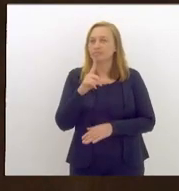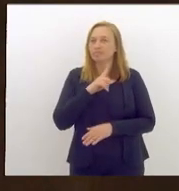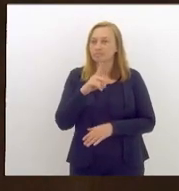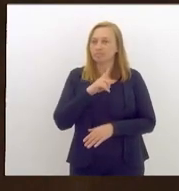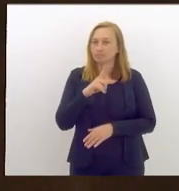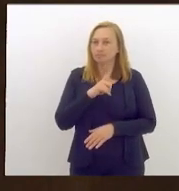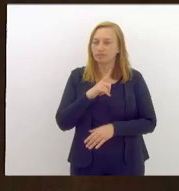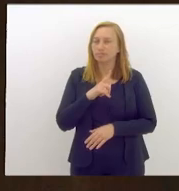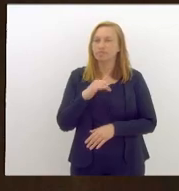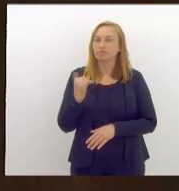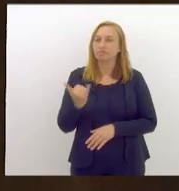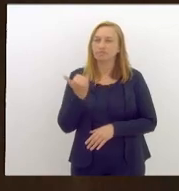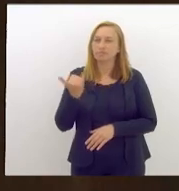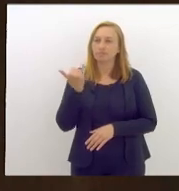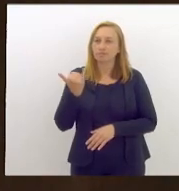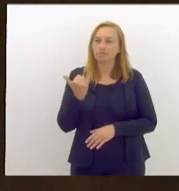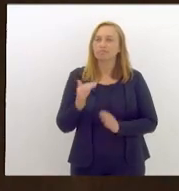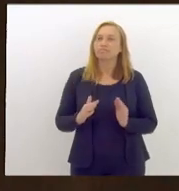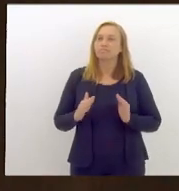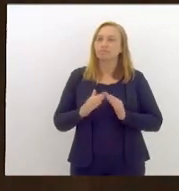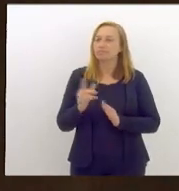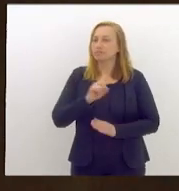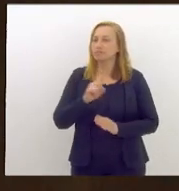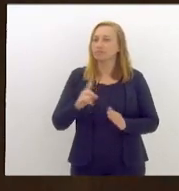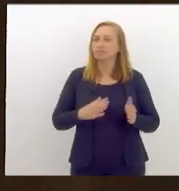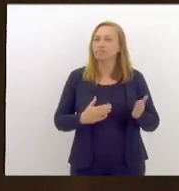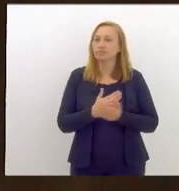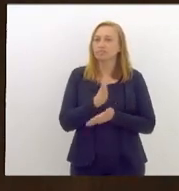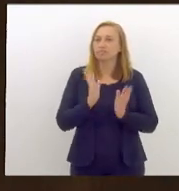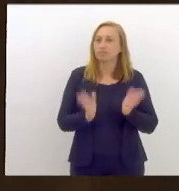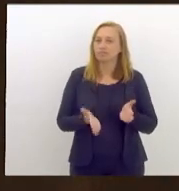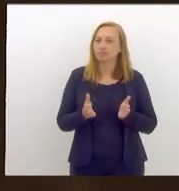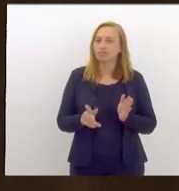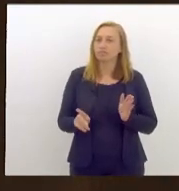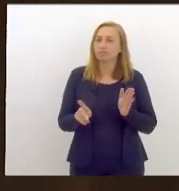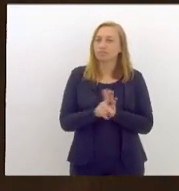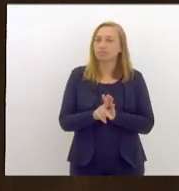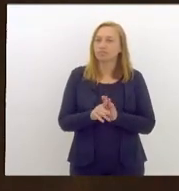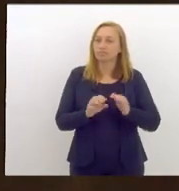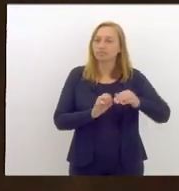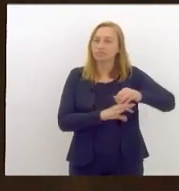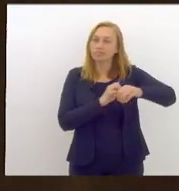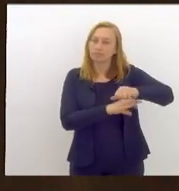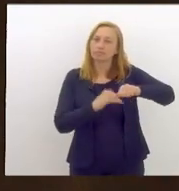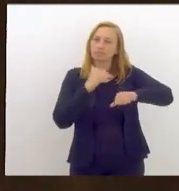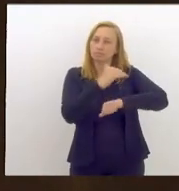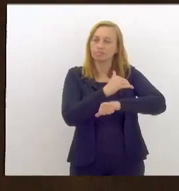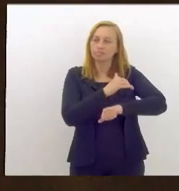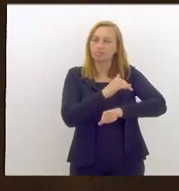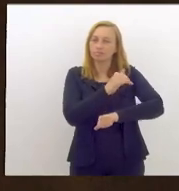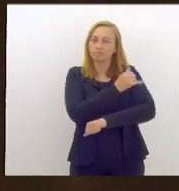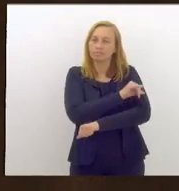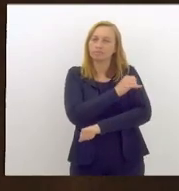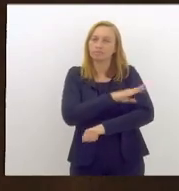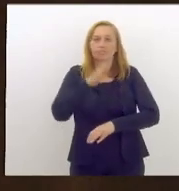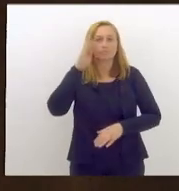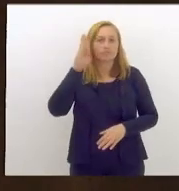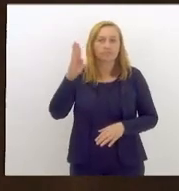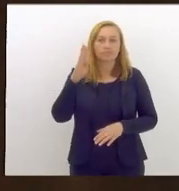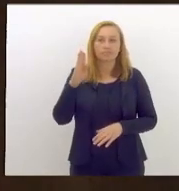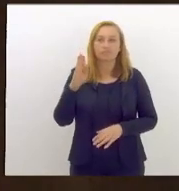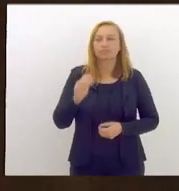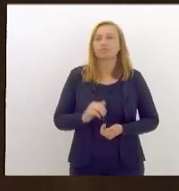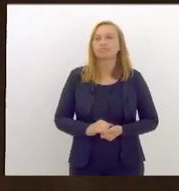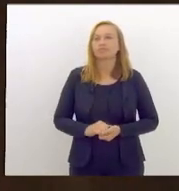é extremamente meritório se essa casa não aprovar hoje esse projeto supera rio que é um programa tão fundamental para